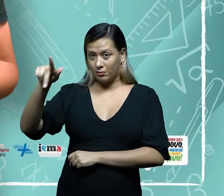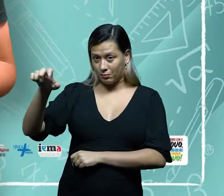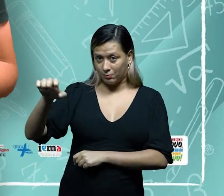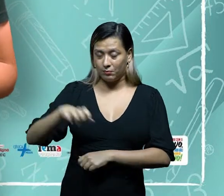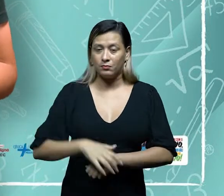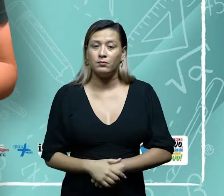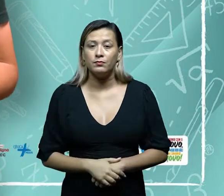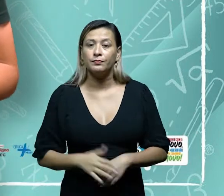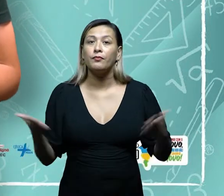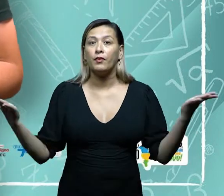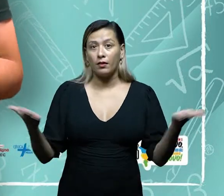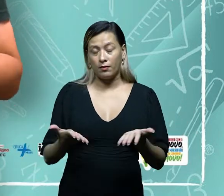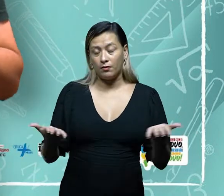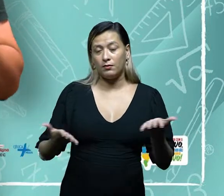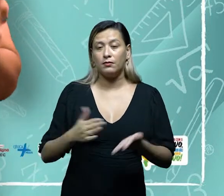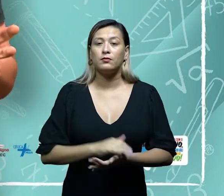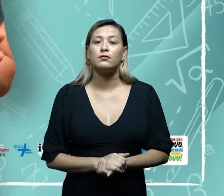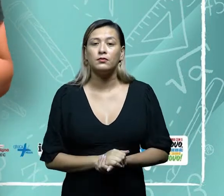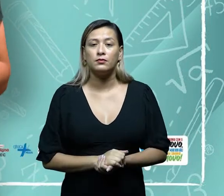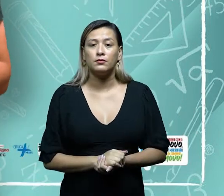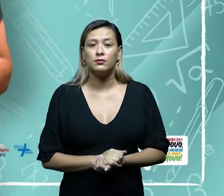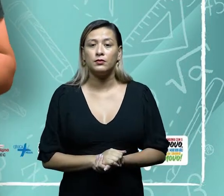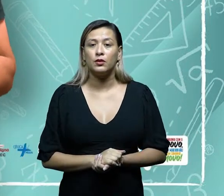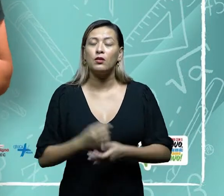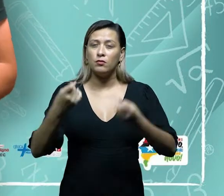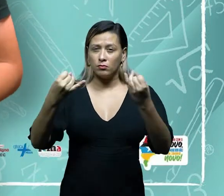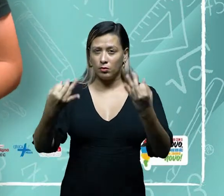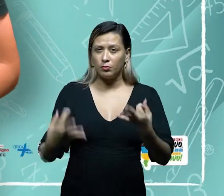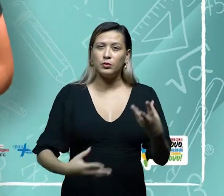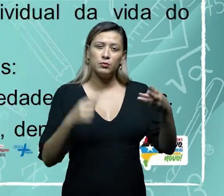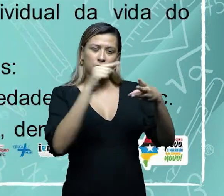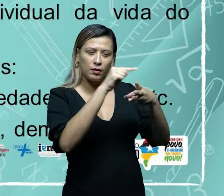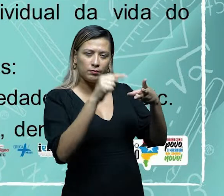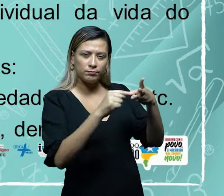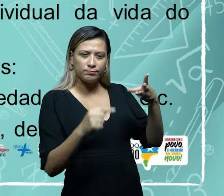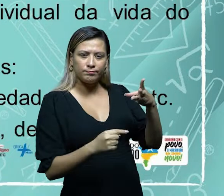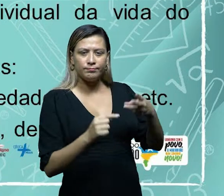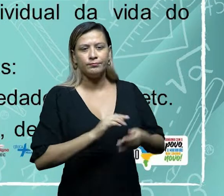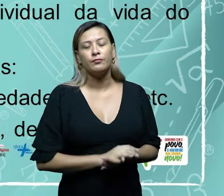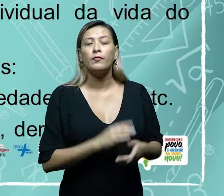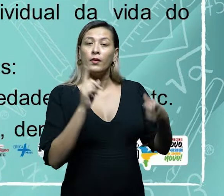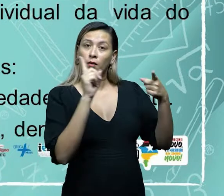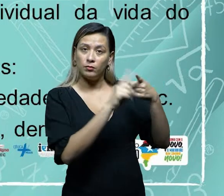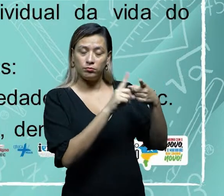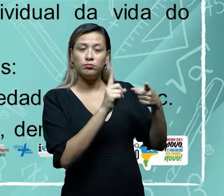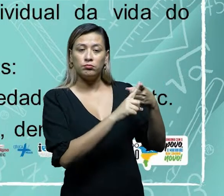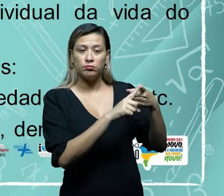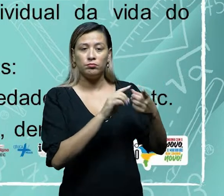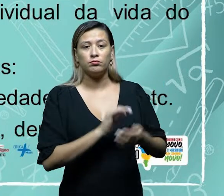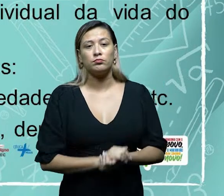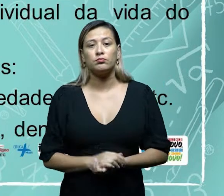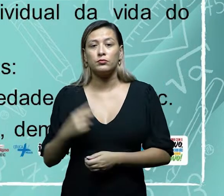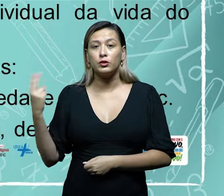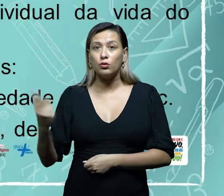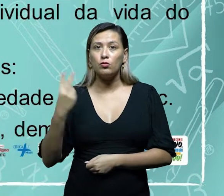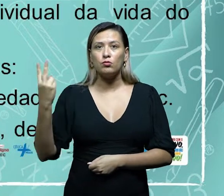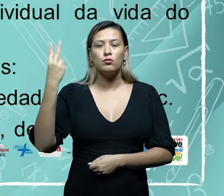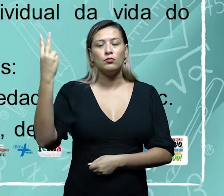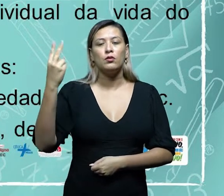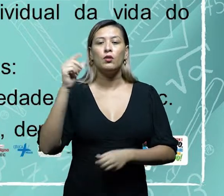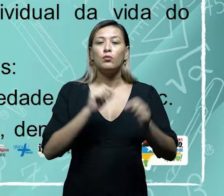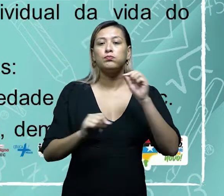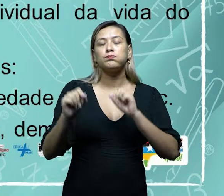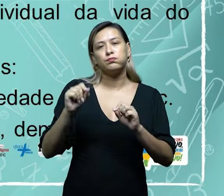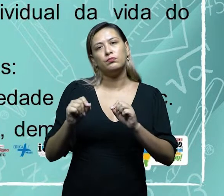vai discorrer acerca, né, de cada dimensão desses direitos. Bom, a primeira dimensão, o valor tutelado,